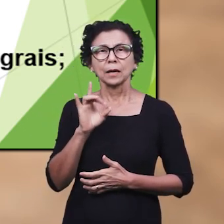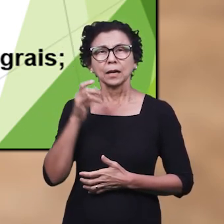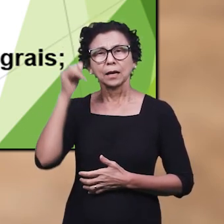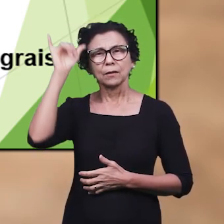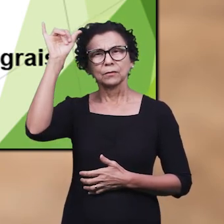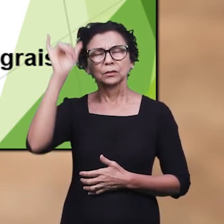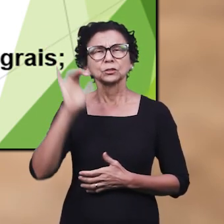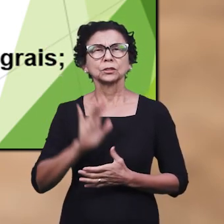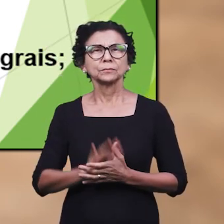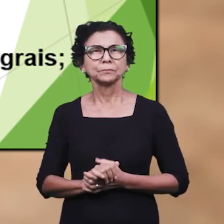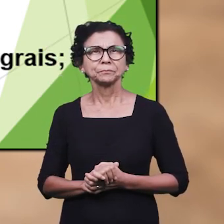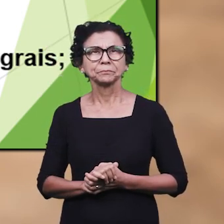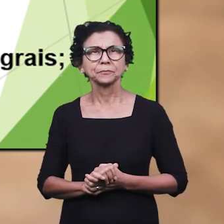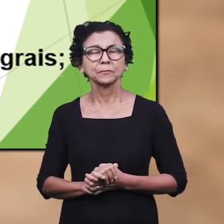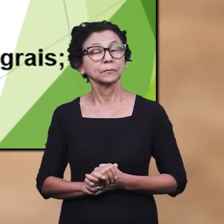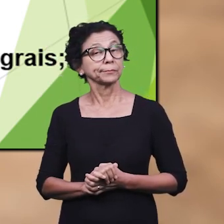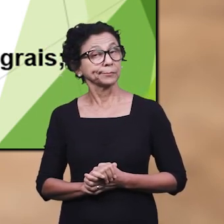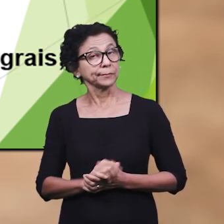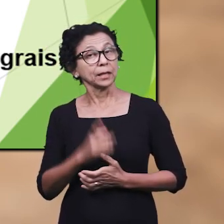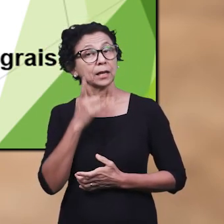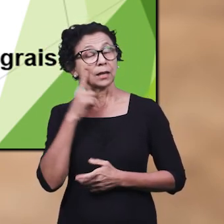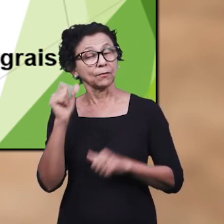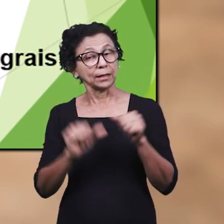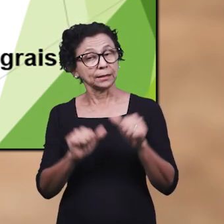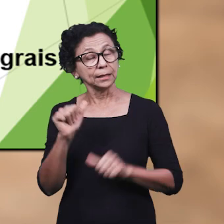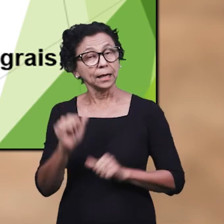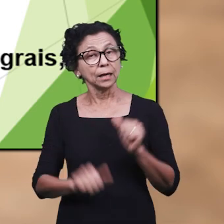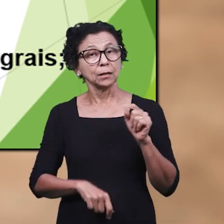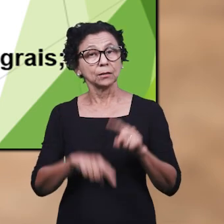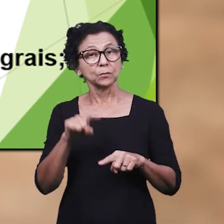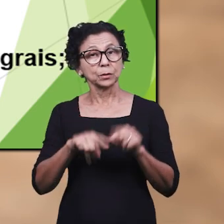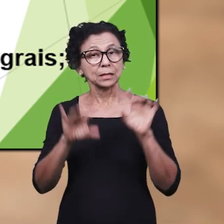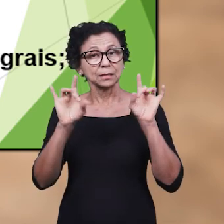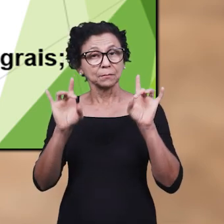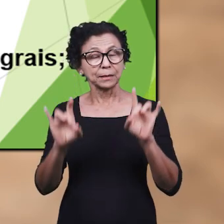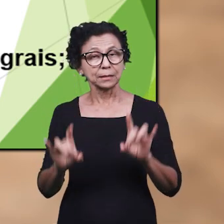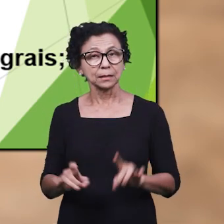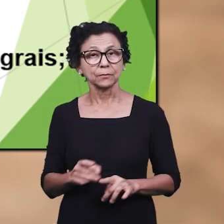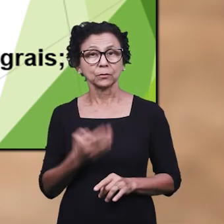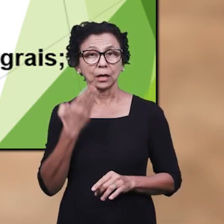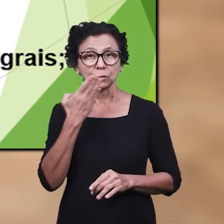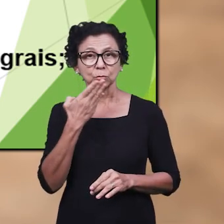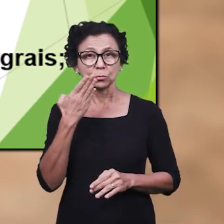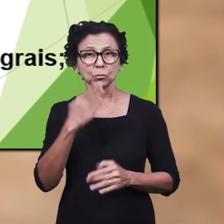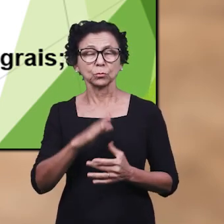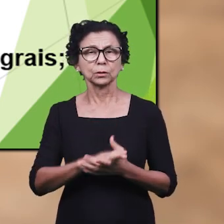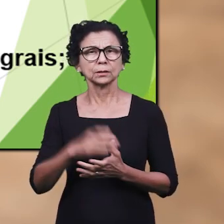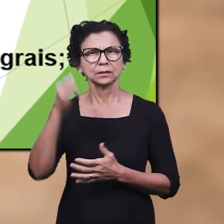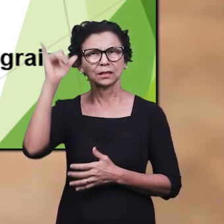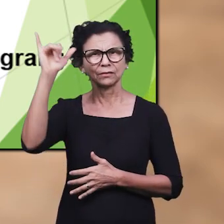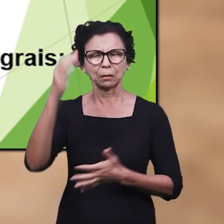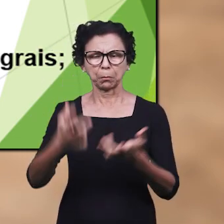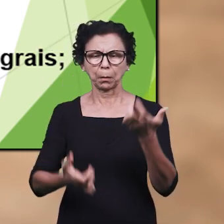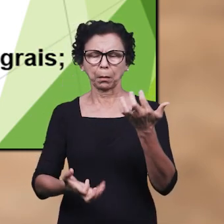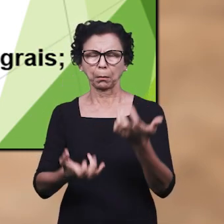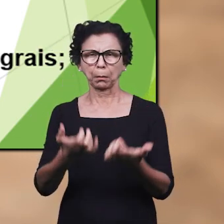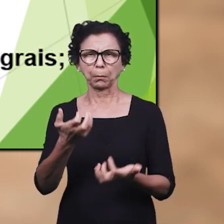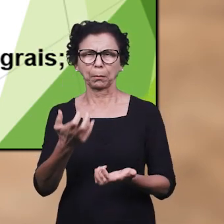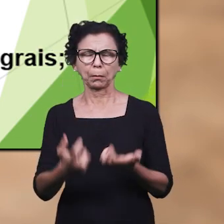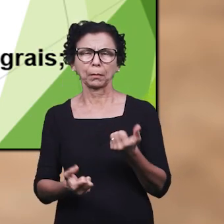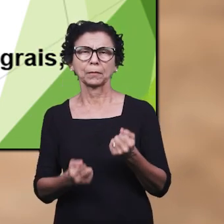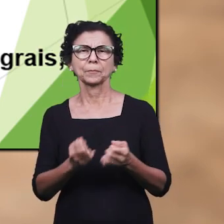dietéticos, tendo a certeza de que ele atende às suas necessidades. Evitar frituras e excessos de gorduras